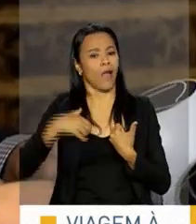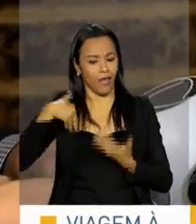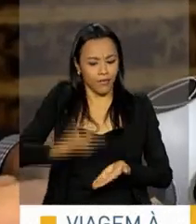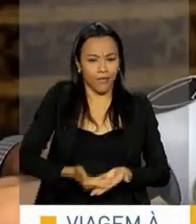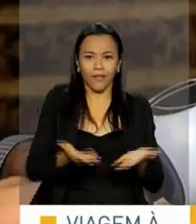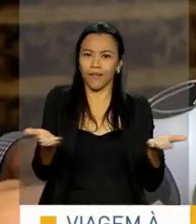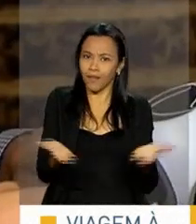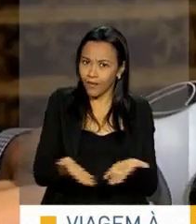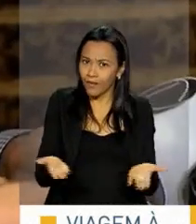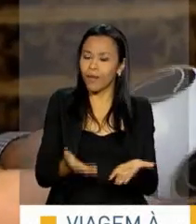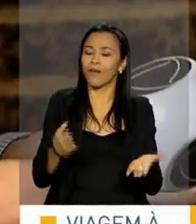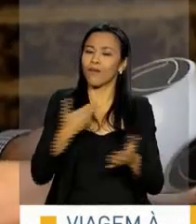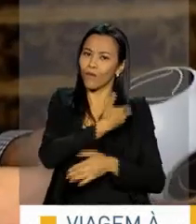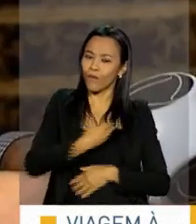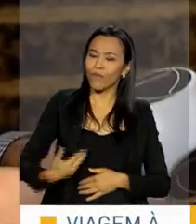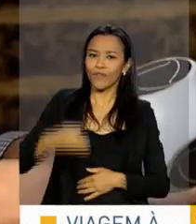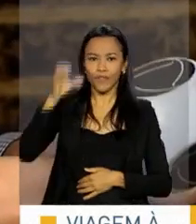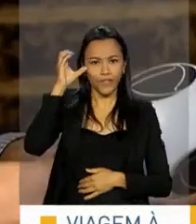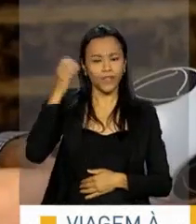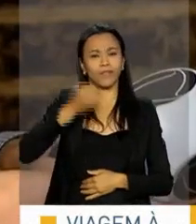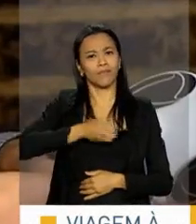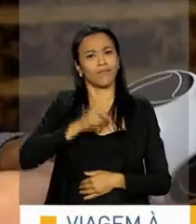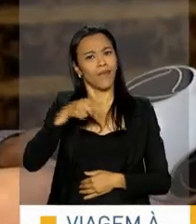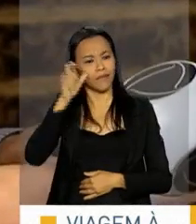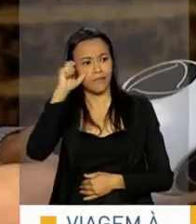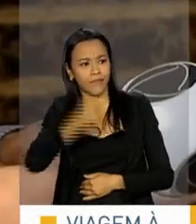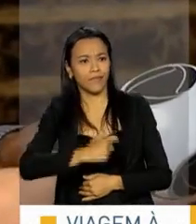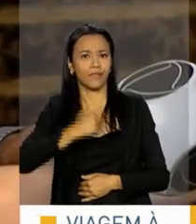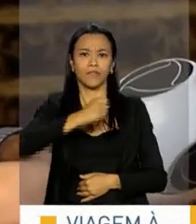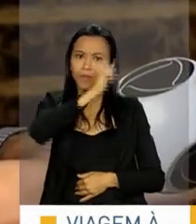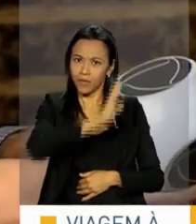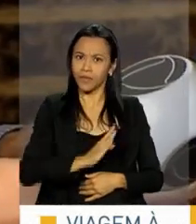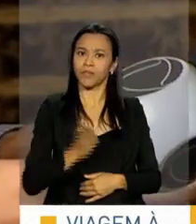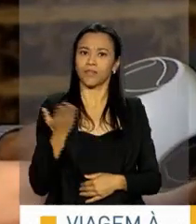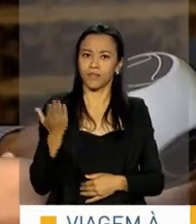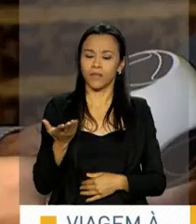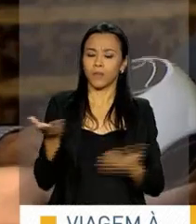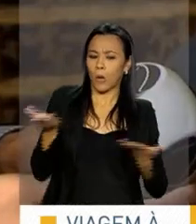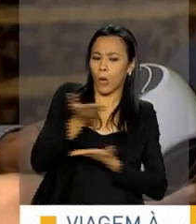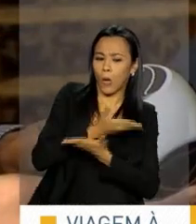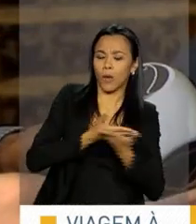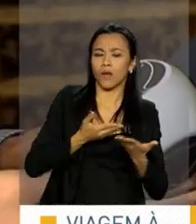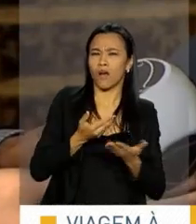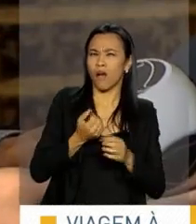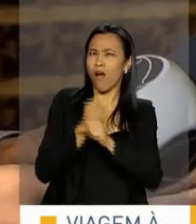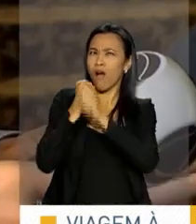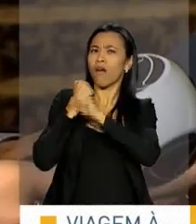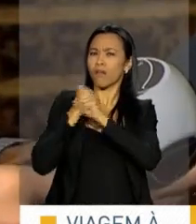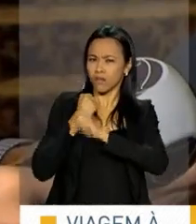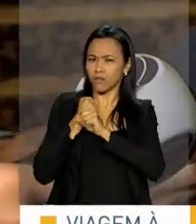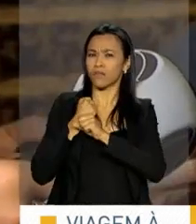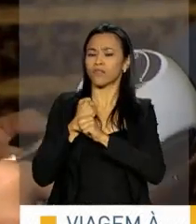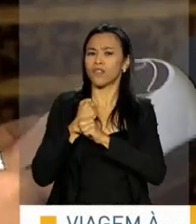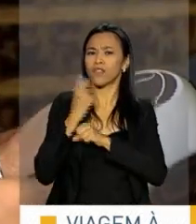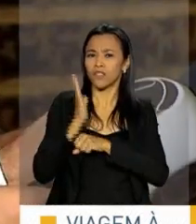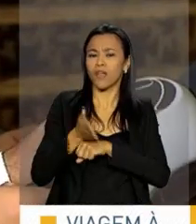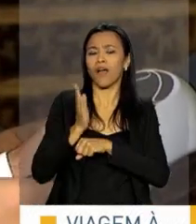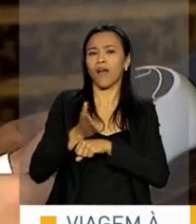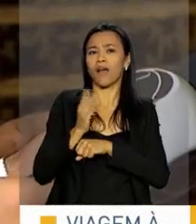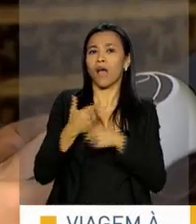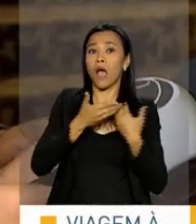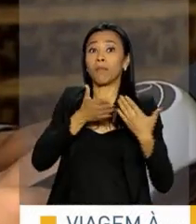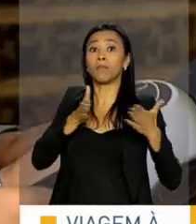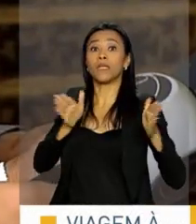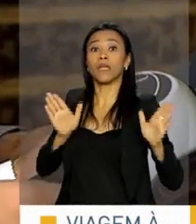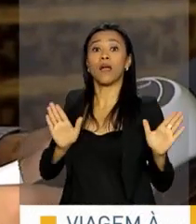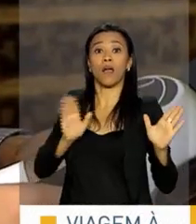com o governo chinês, é bastante, bastante interessante para o Brasil. Há alguns anos nós viemos tentando ampliar o nosso mercado